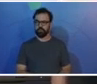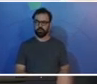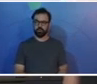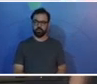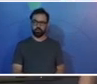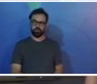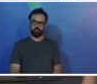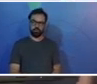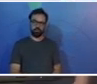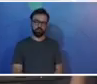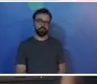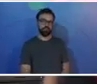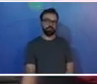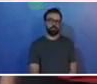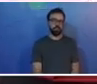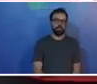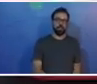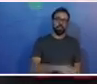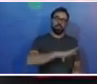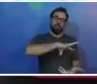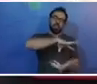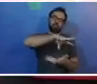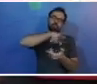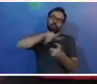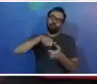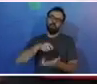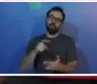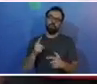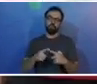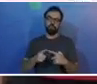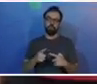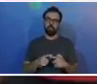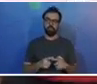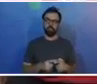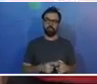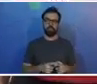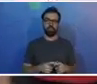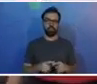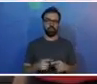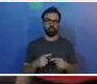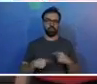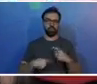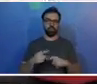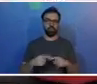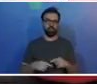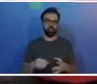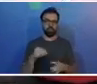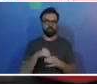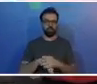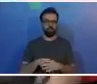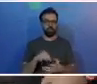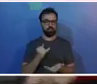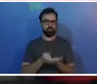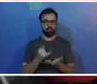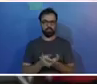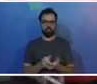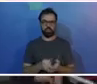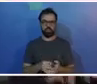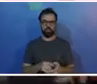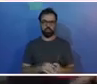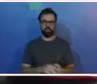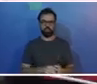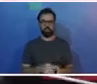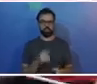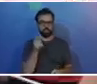doces. Todos os produtos, por mais baratinho que são, têm impostos. Professora